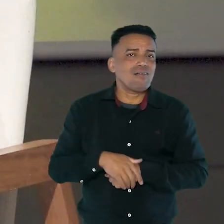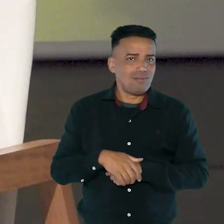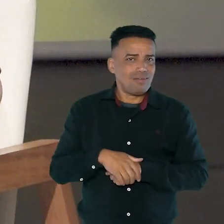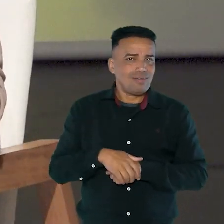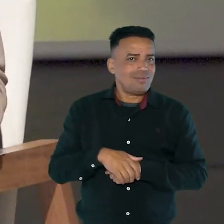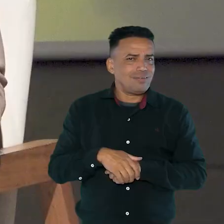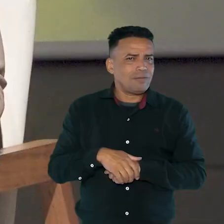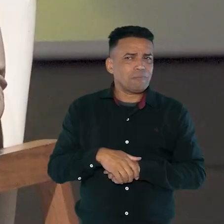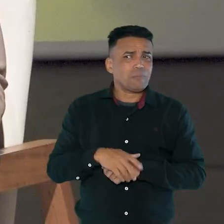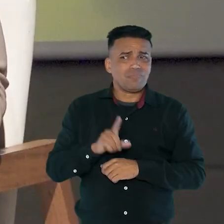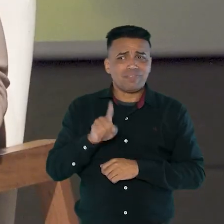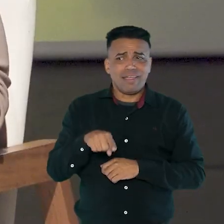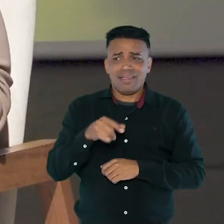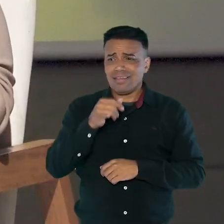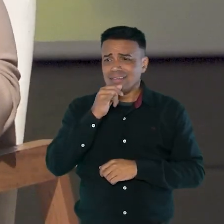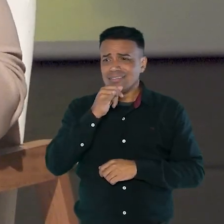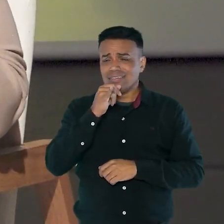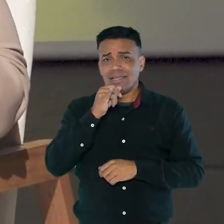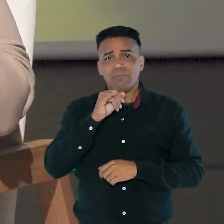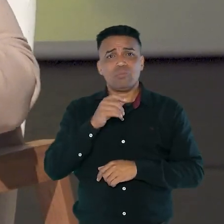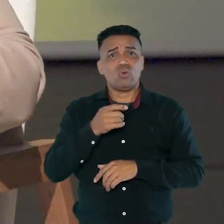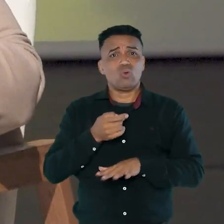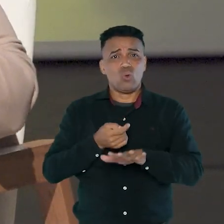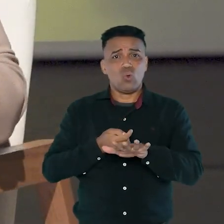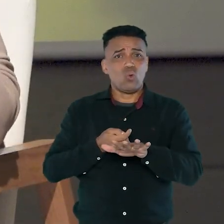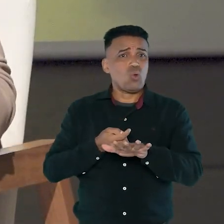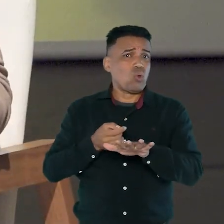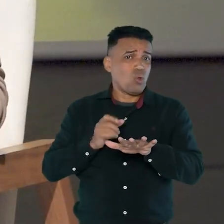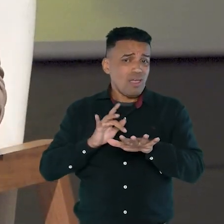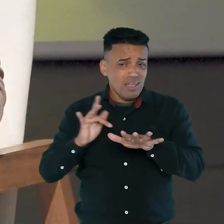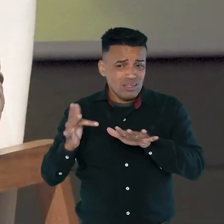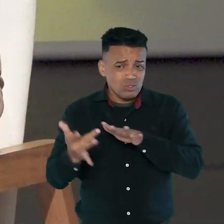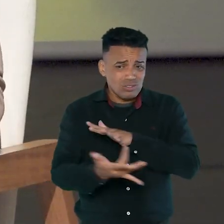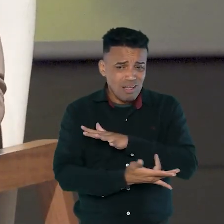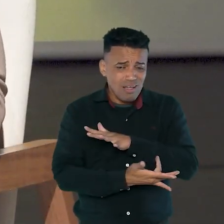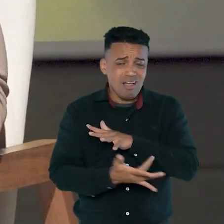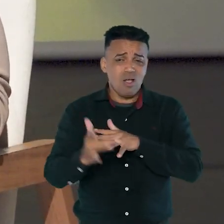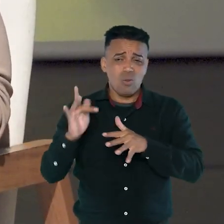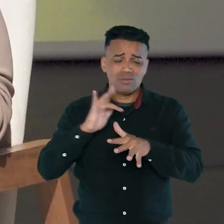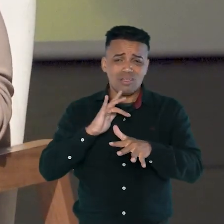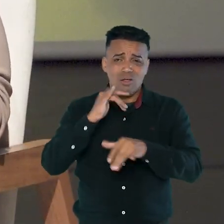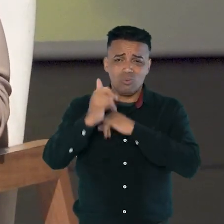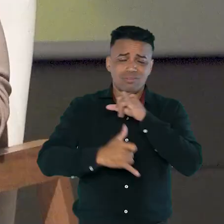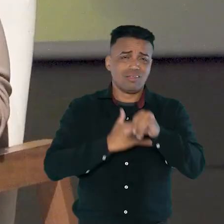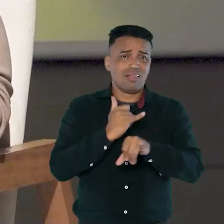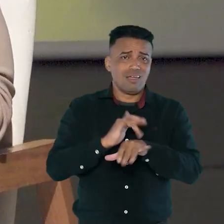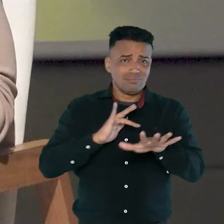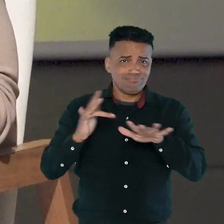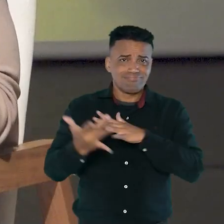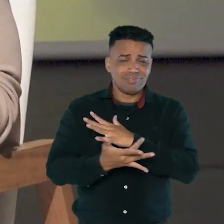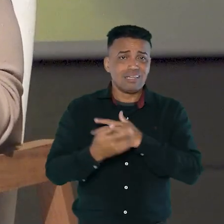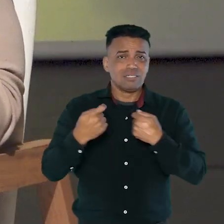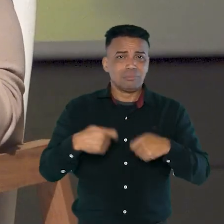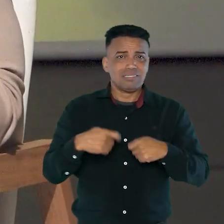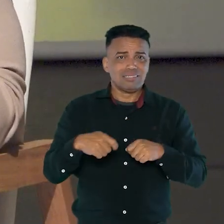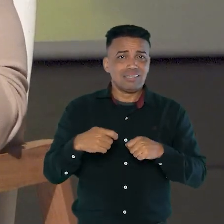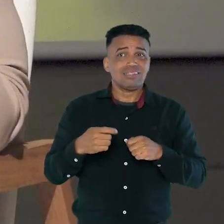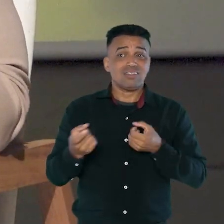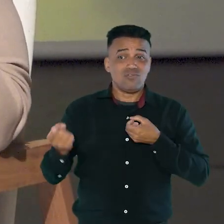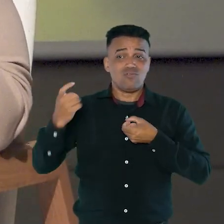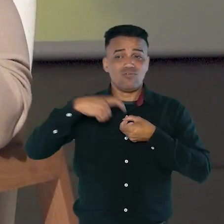Isso de estar na rede social, né? Mas acho que a gente precisa retomar